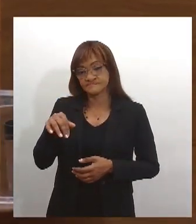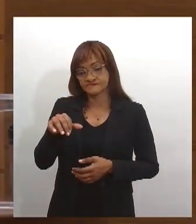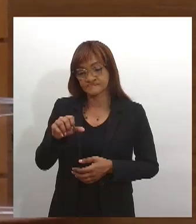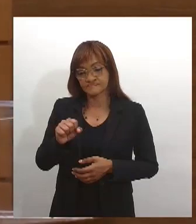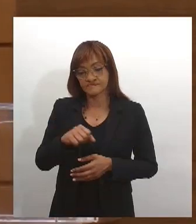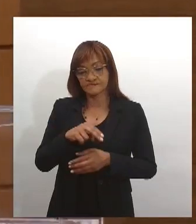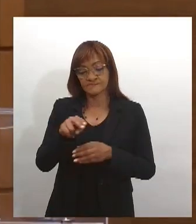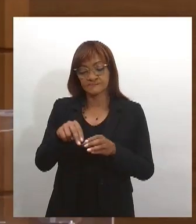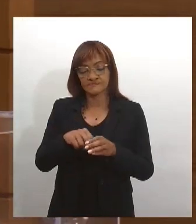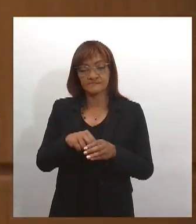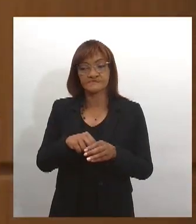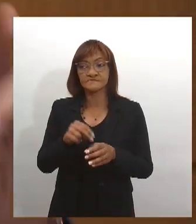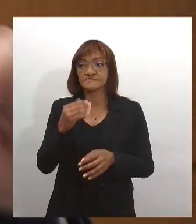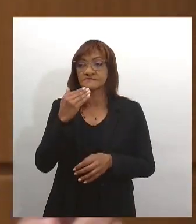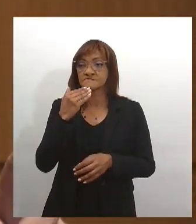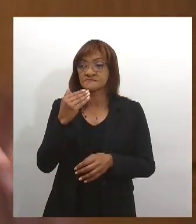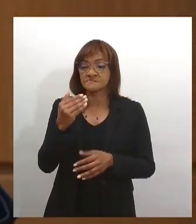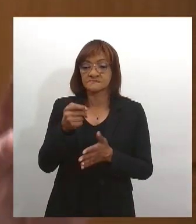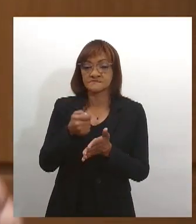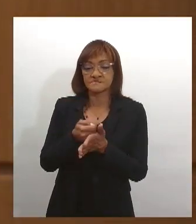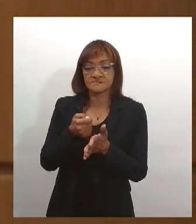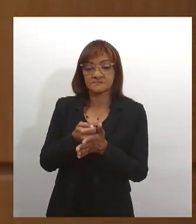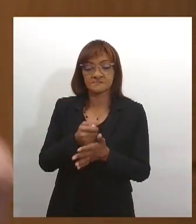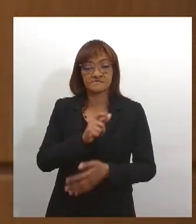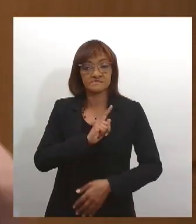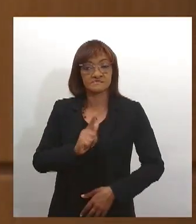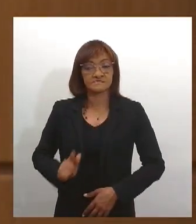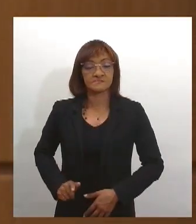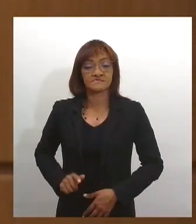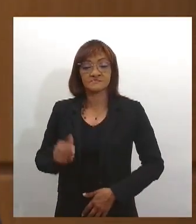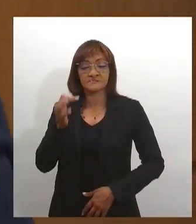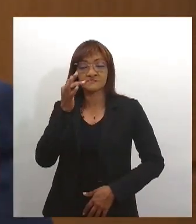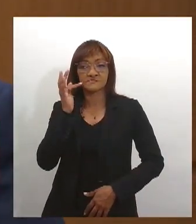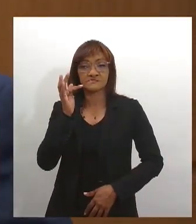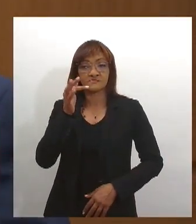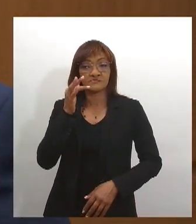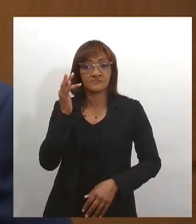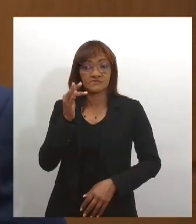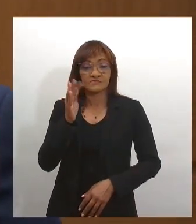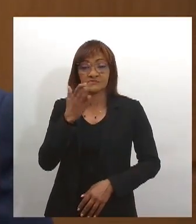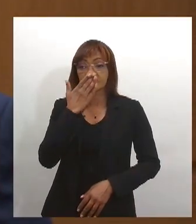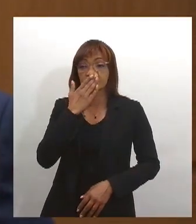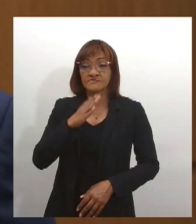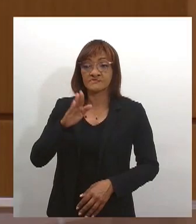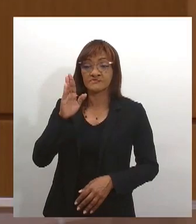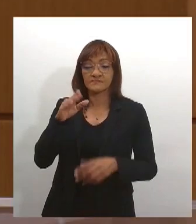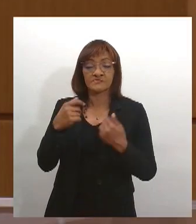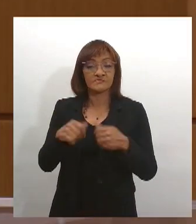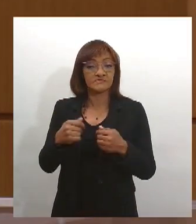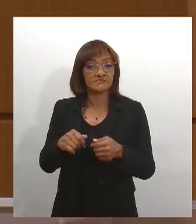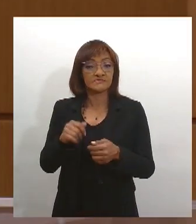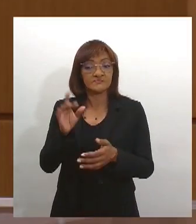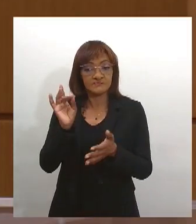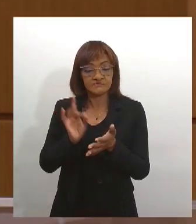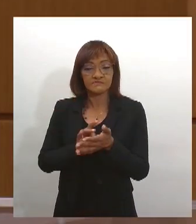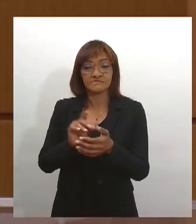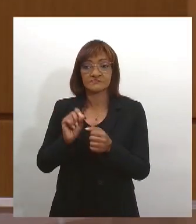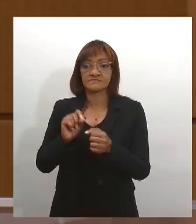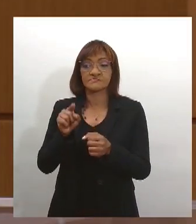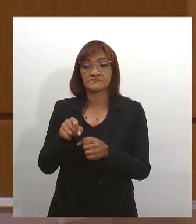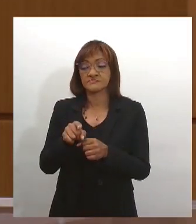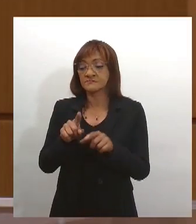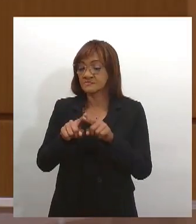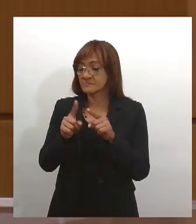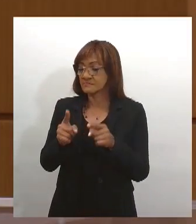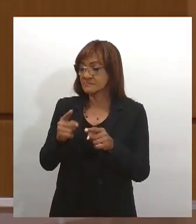governador Fábio Mitidieri o cumprimento de promessas feitas durante a campanha eleitoral em 2022 e pedir melhorias em